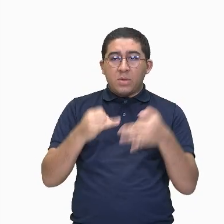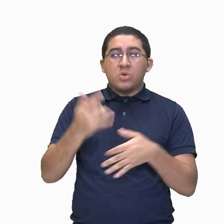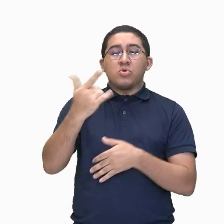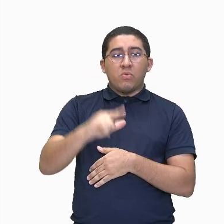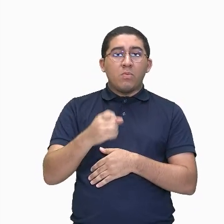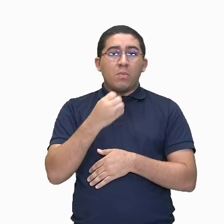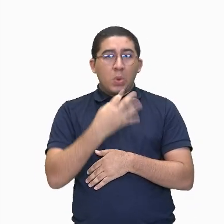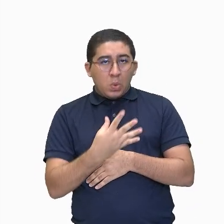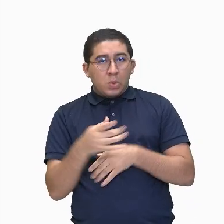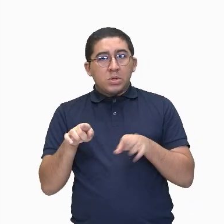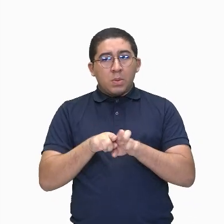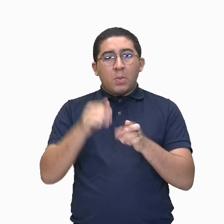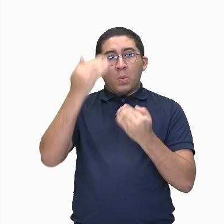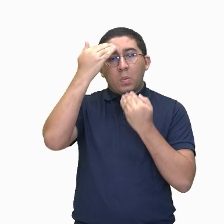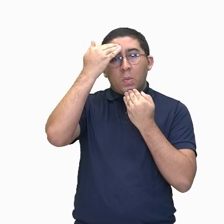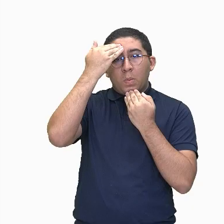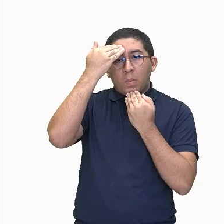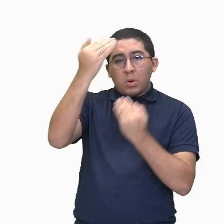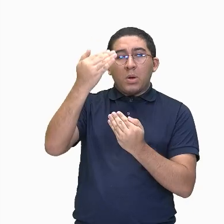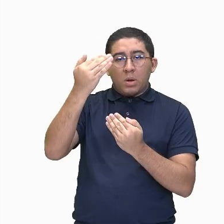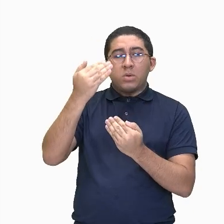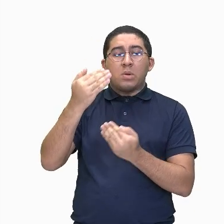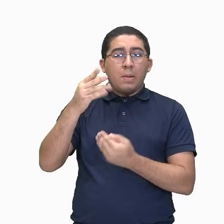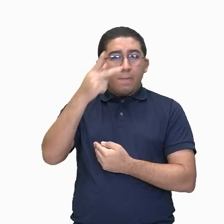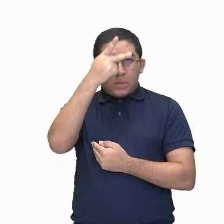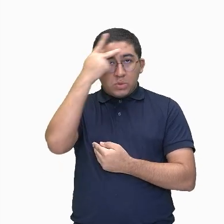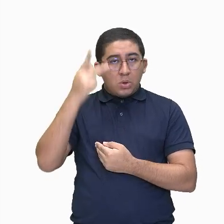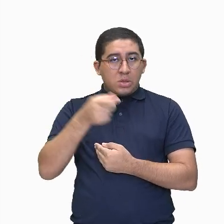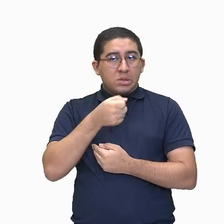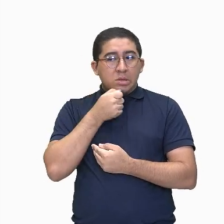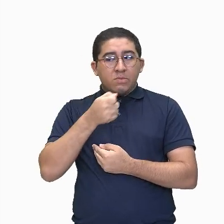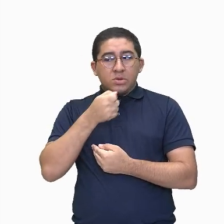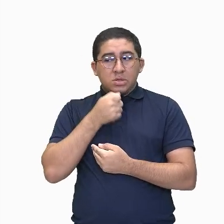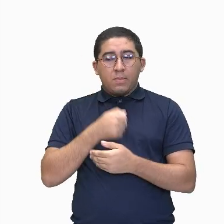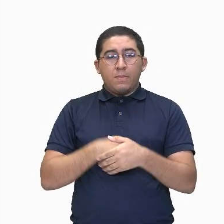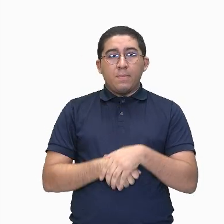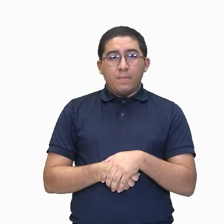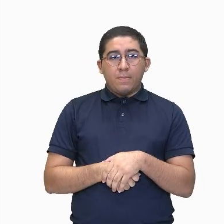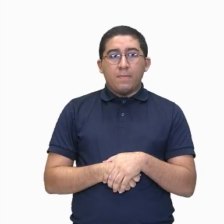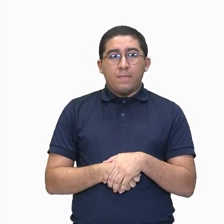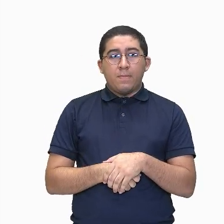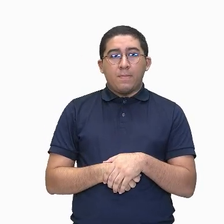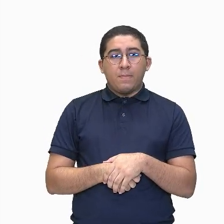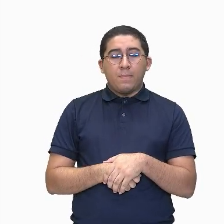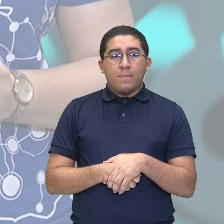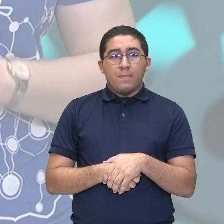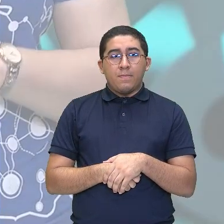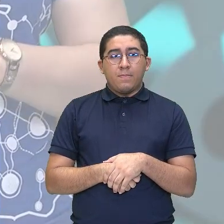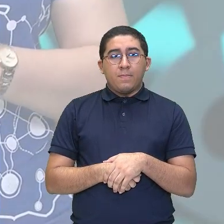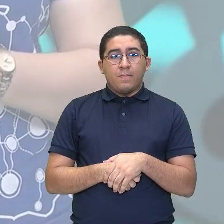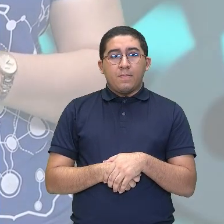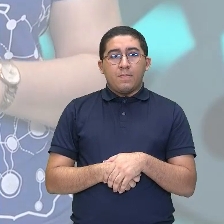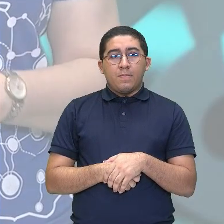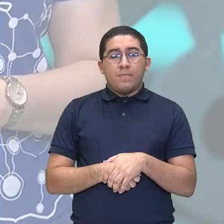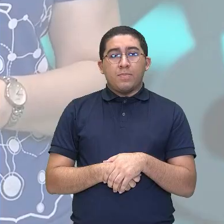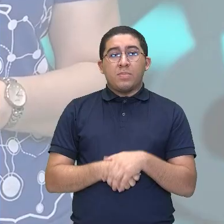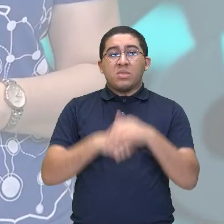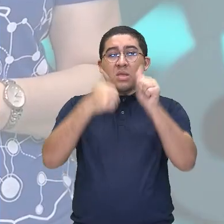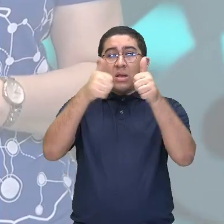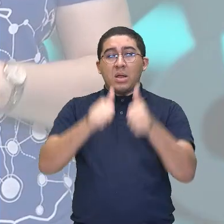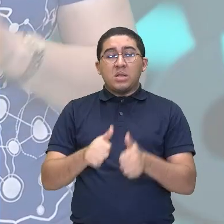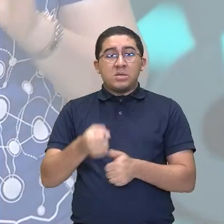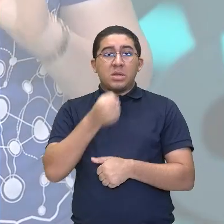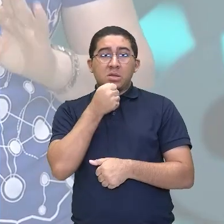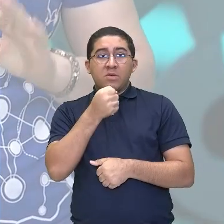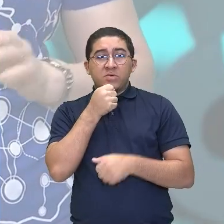falou e agradece, né, o entrevistado. Muito bem. Então, a análise da